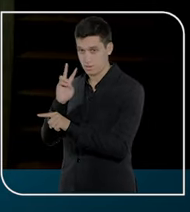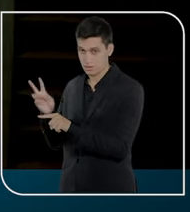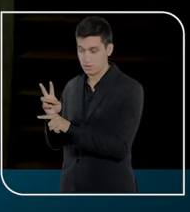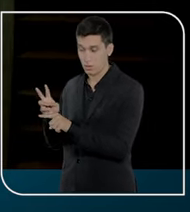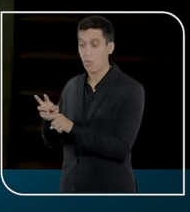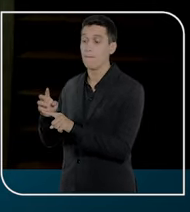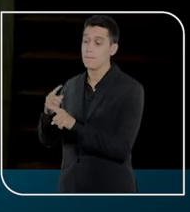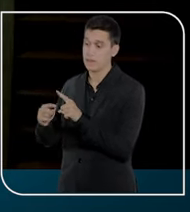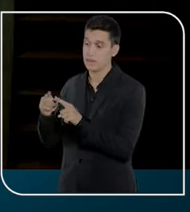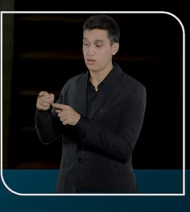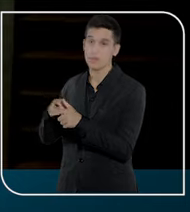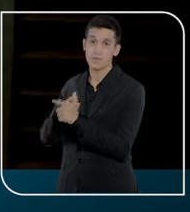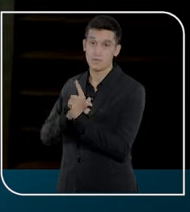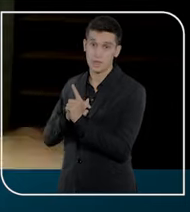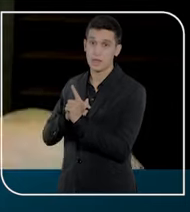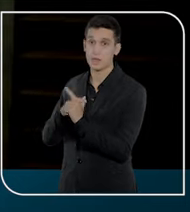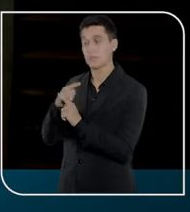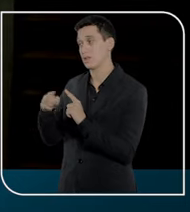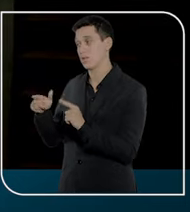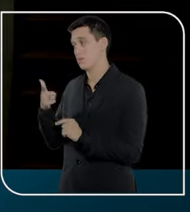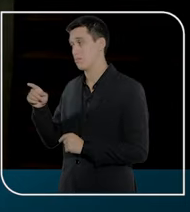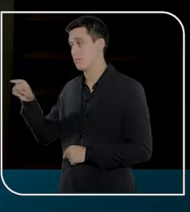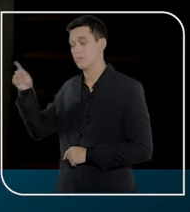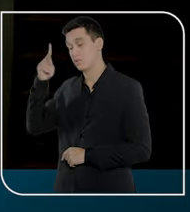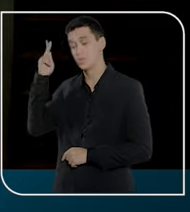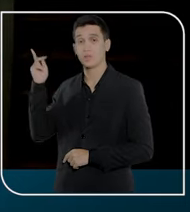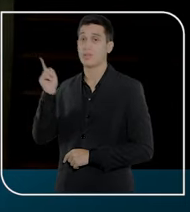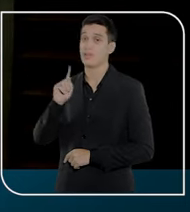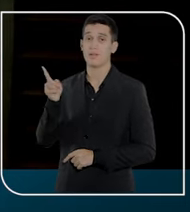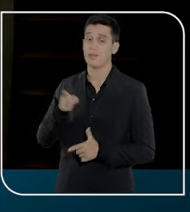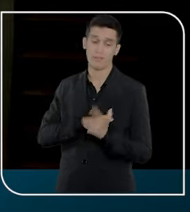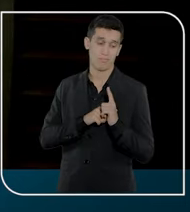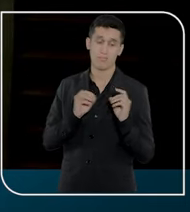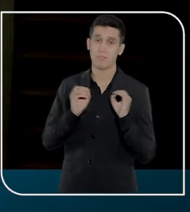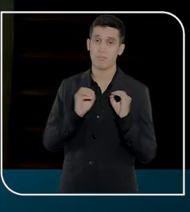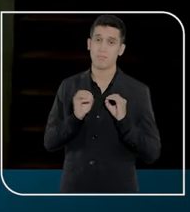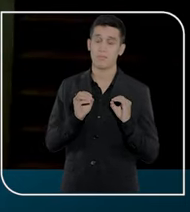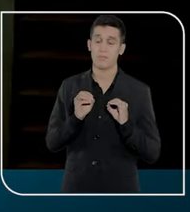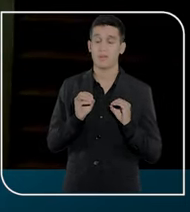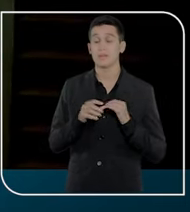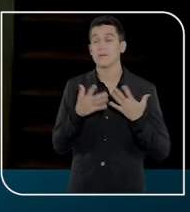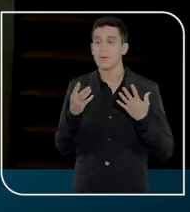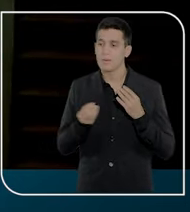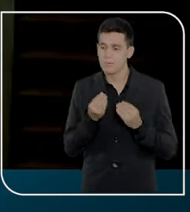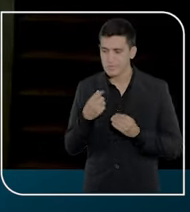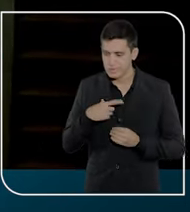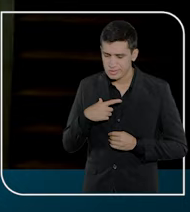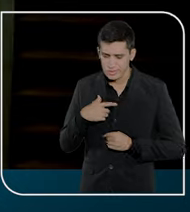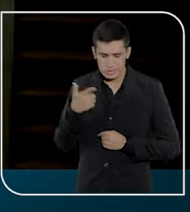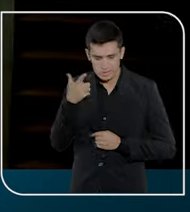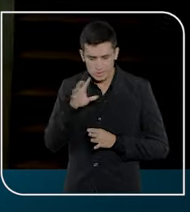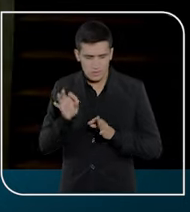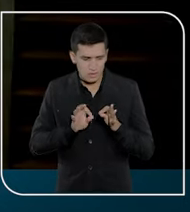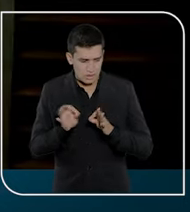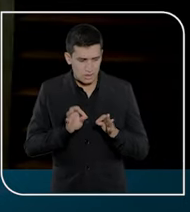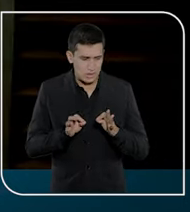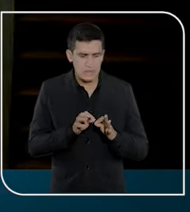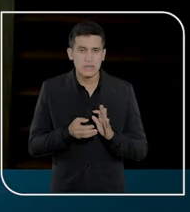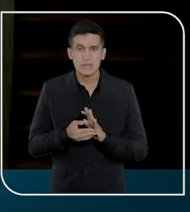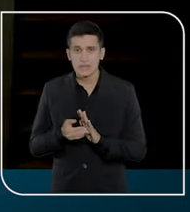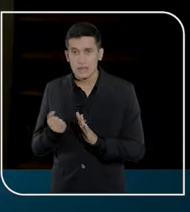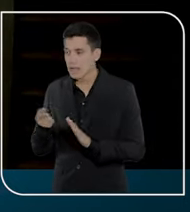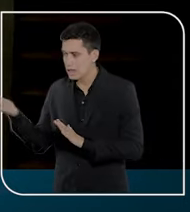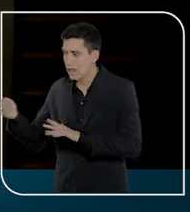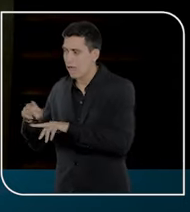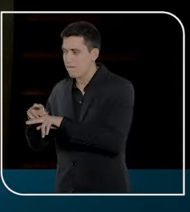aí a gente fica na situação. Como é que eu faço para ressalvar um bem que pode ser bem de família